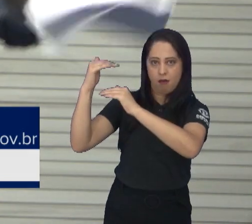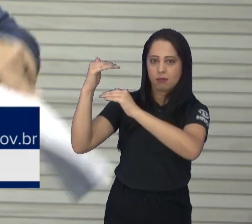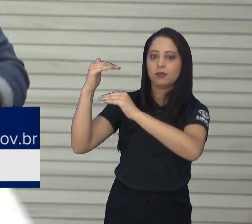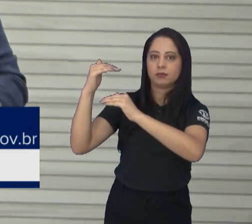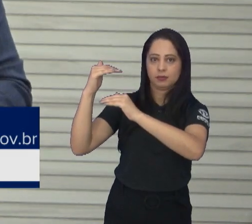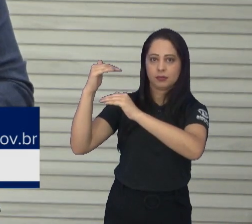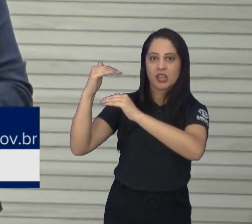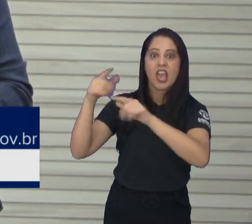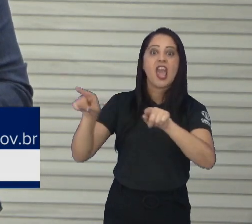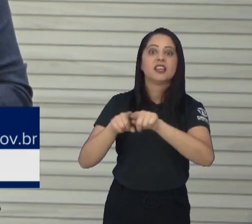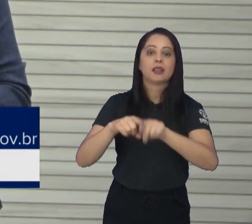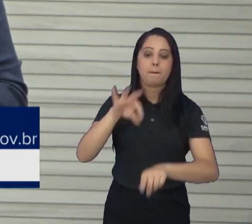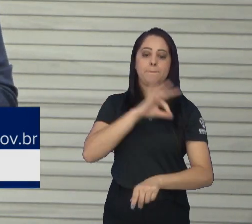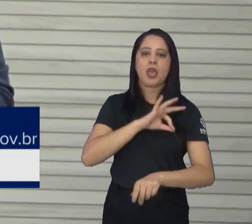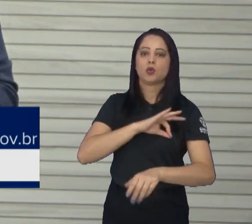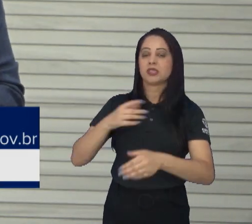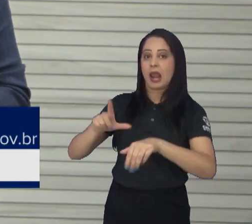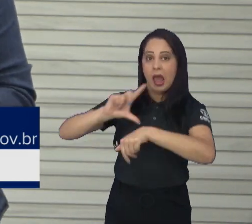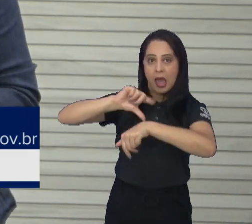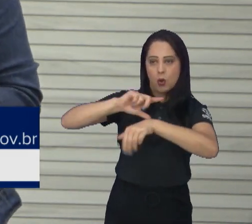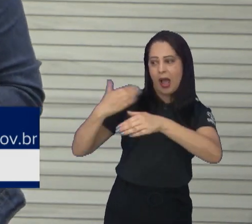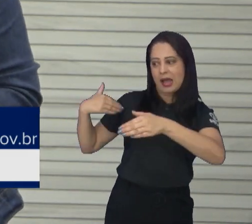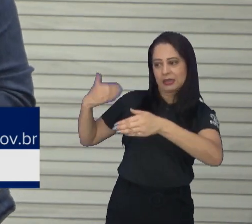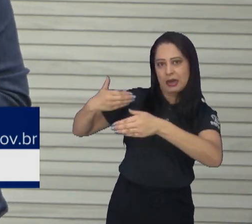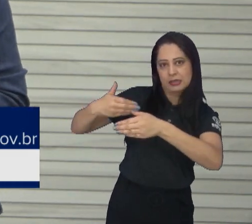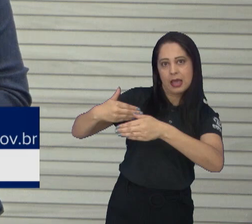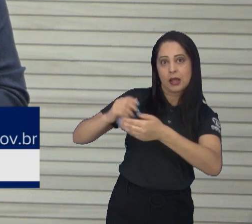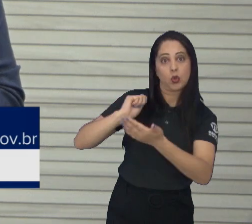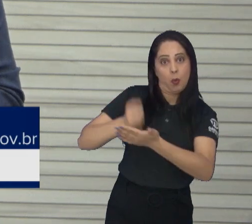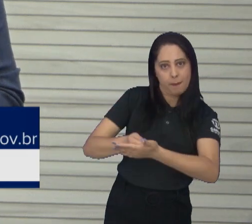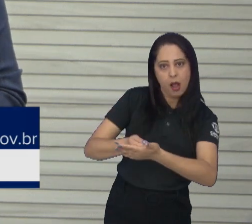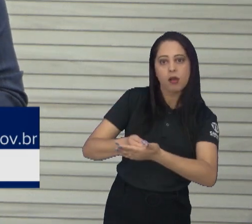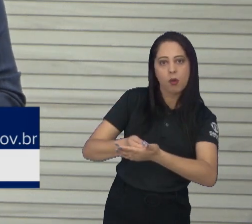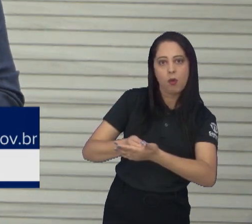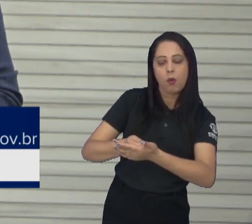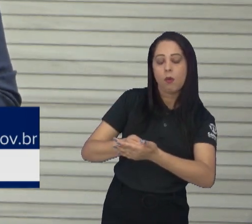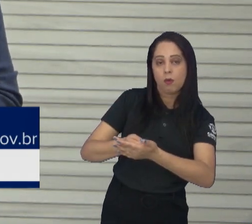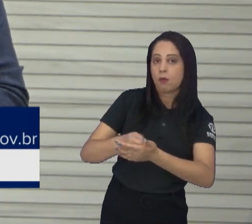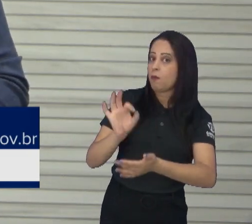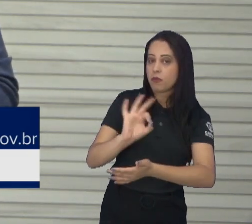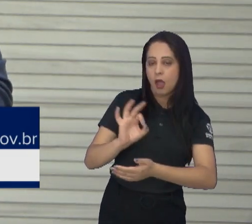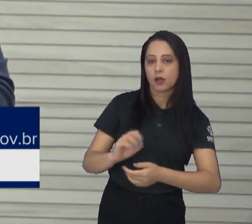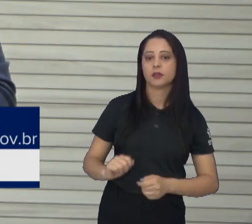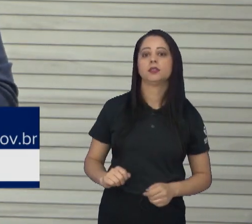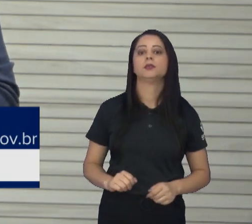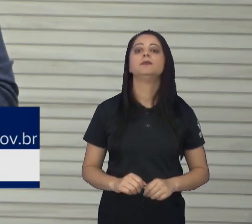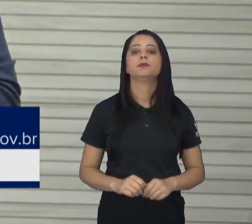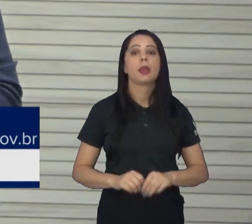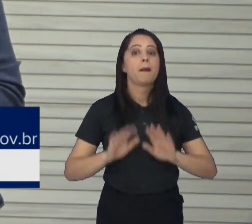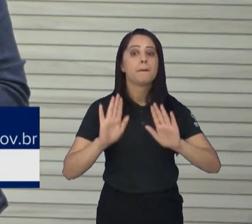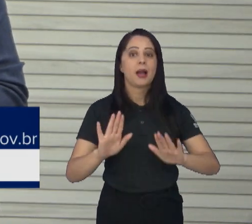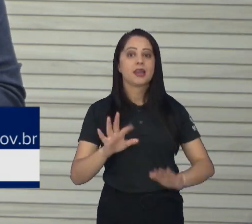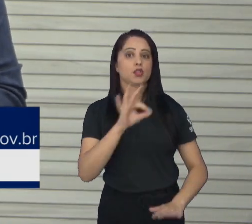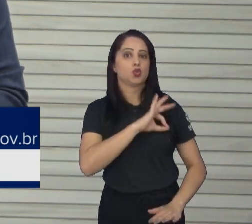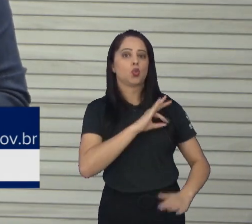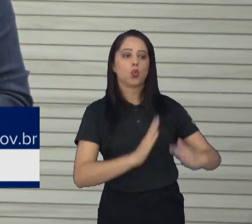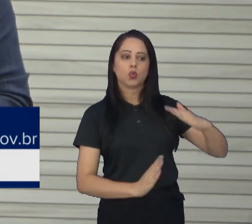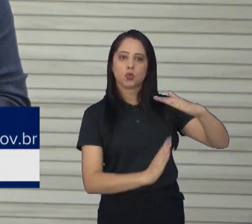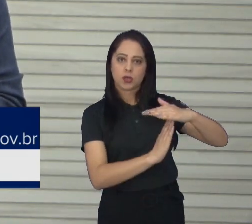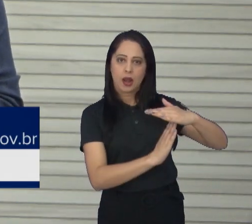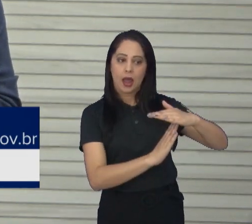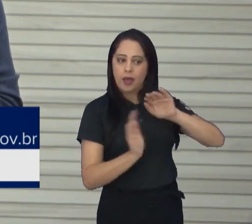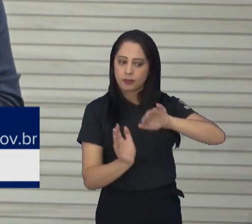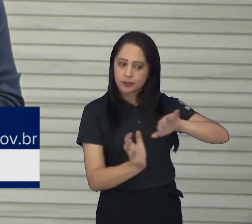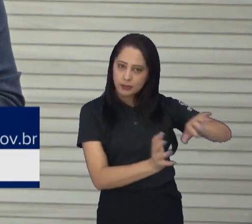a retroatividade que podia ser pago, a mudança do plano de carreira dos professores, que é a valorização dos professores, que esse piso não contempla.